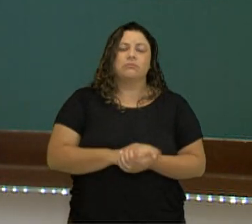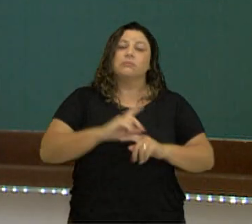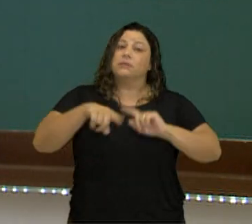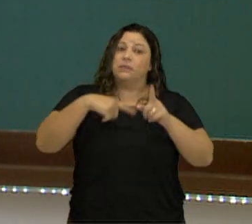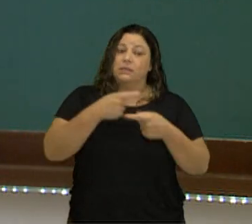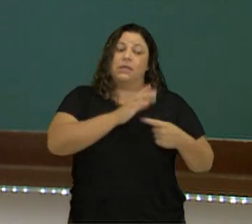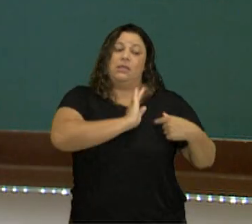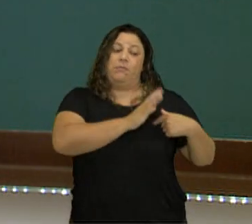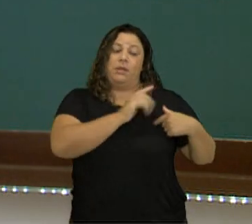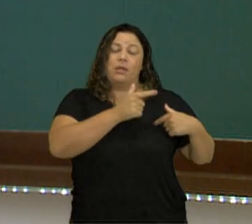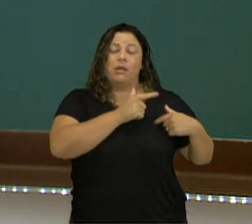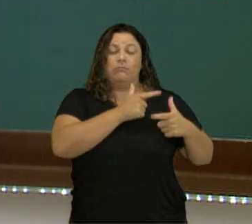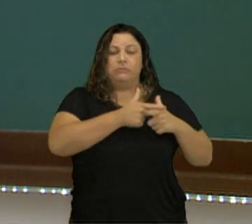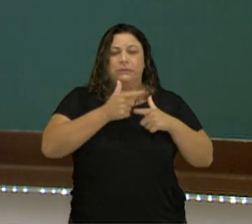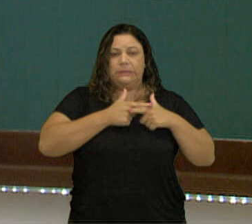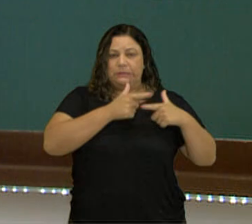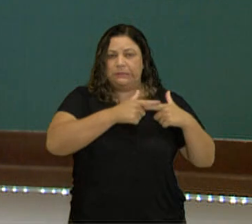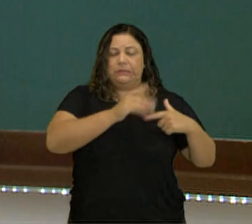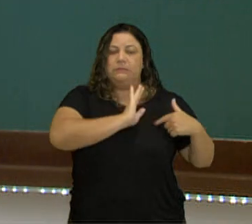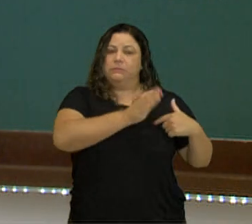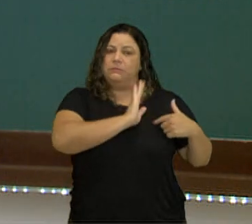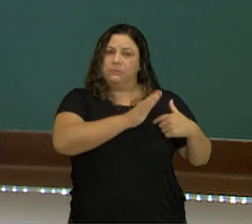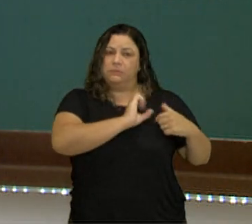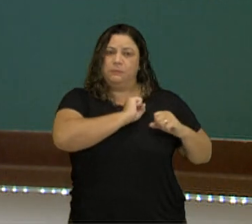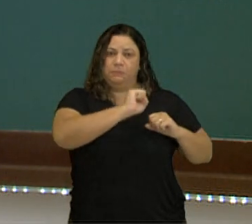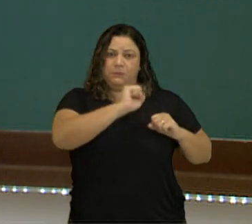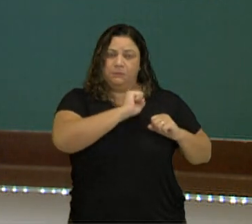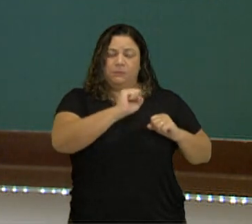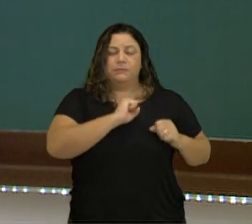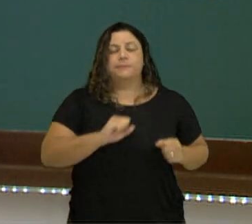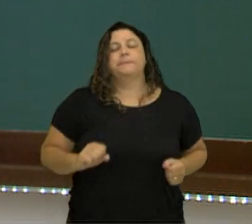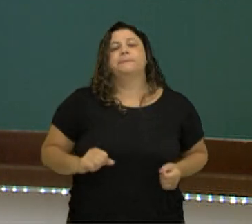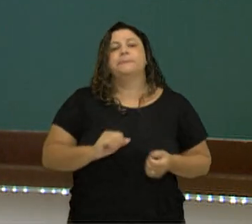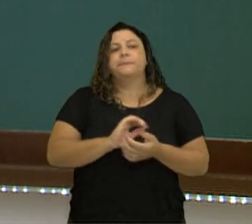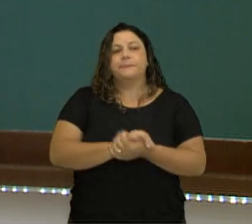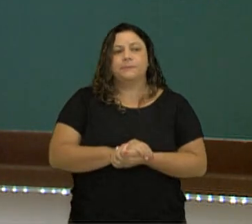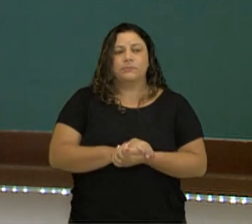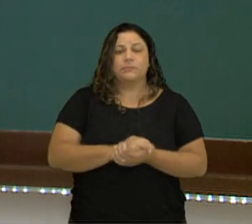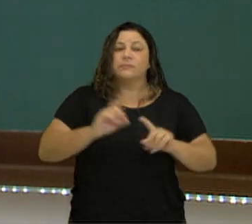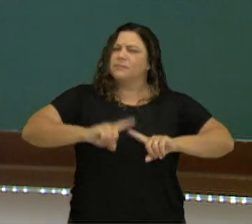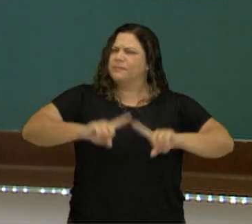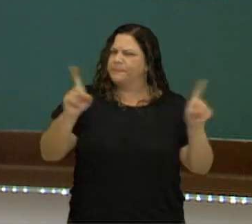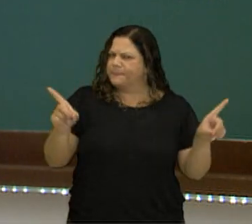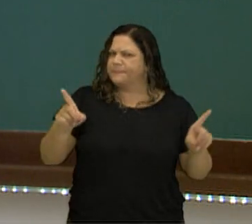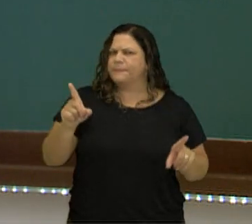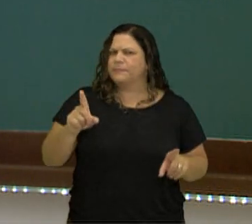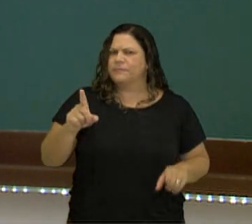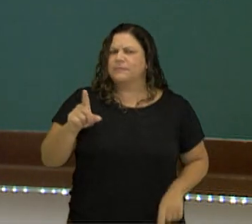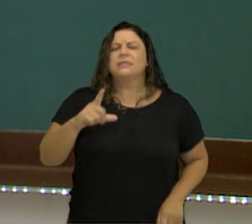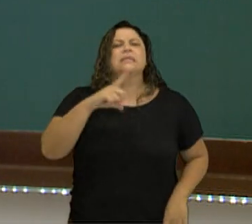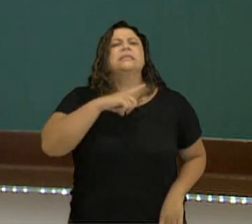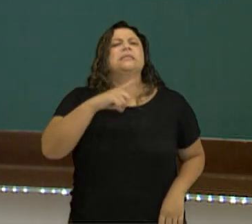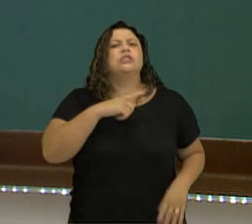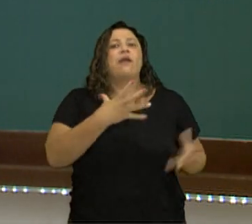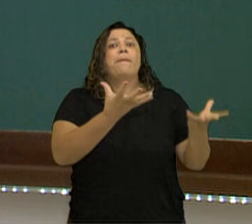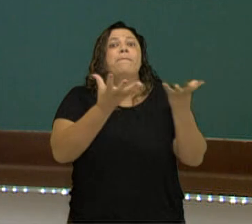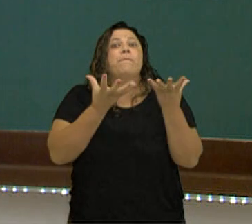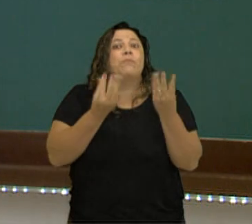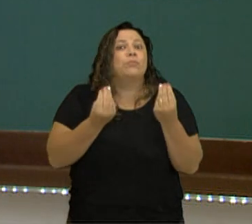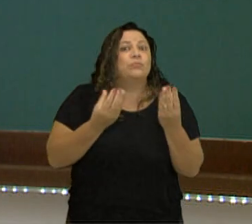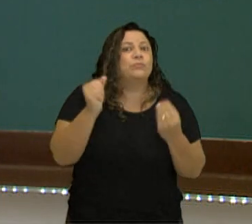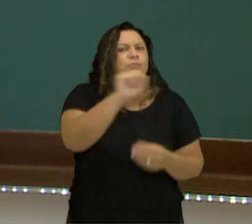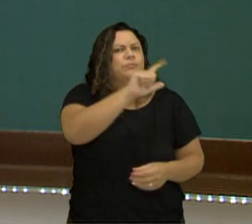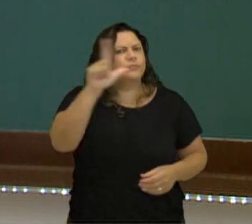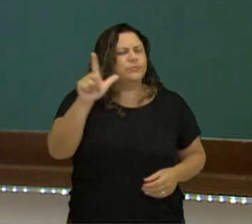até taquicardia. Em alguns casos, a pessoa pode até a morte, né? Mas se tiver excesso de sódio na alimentação,